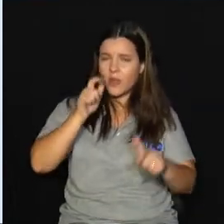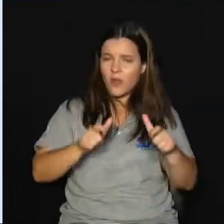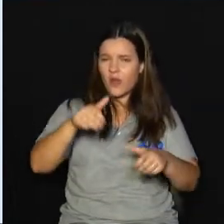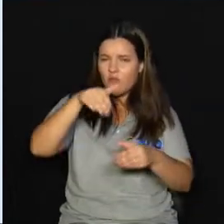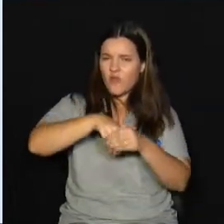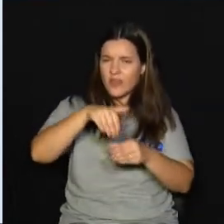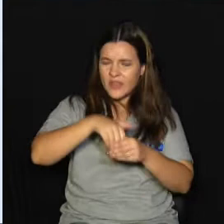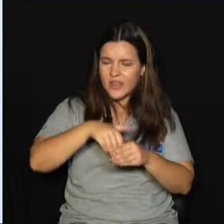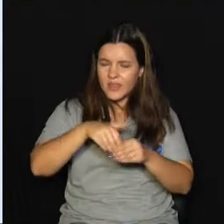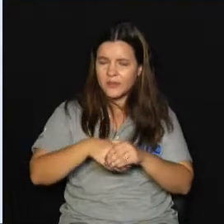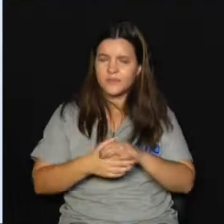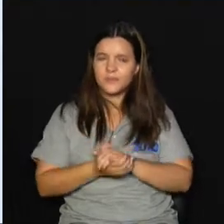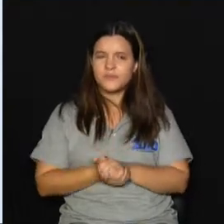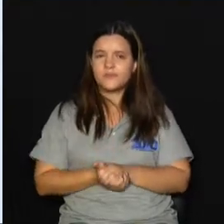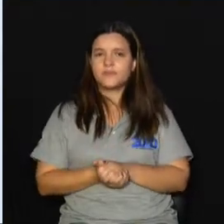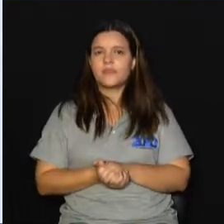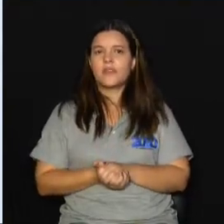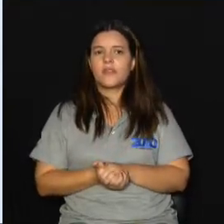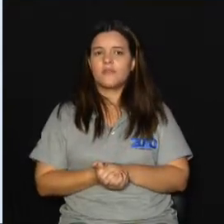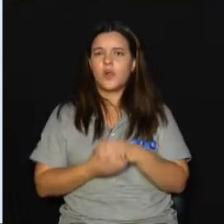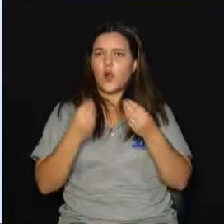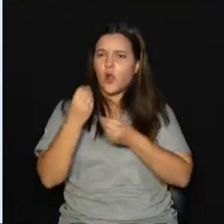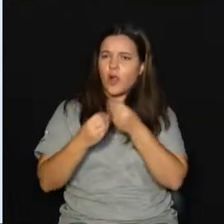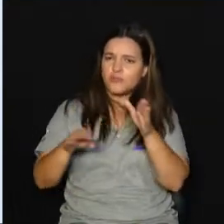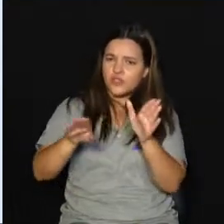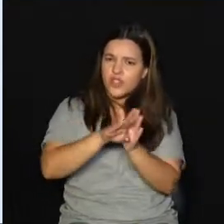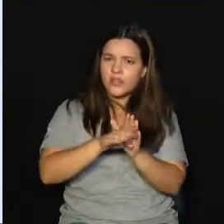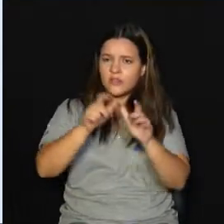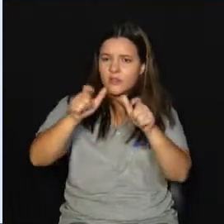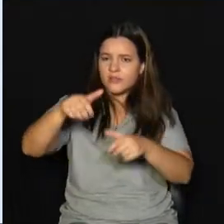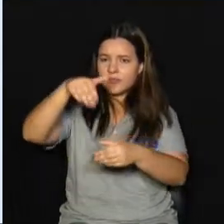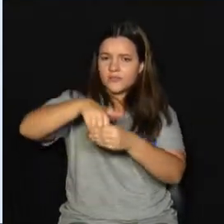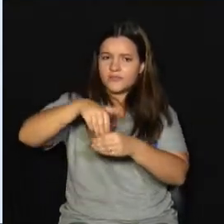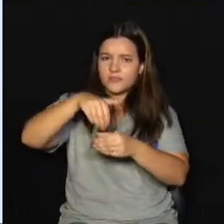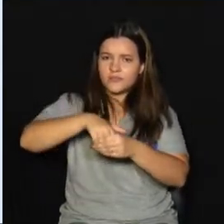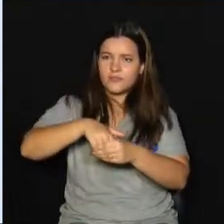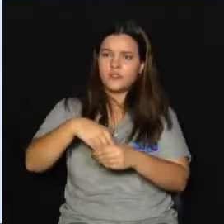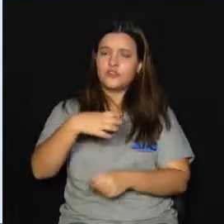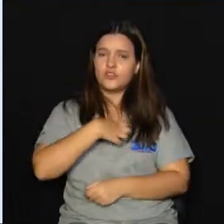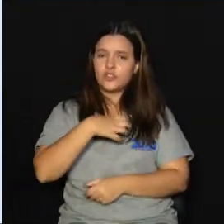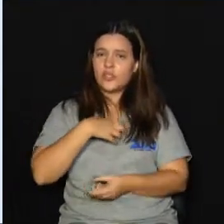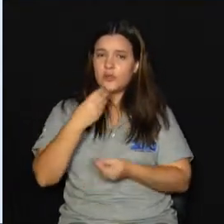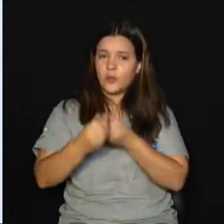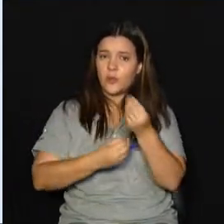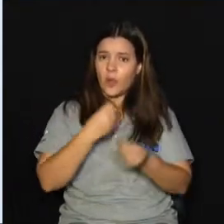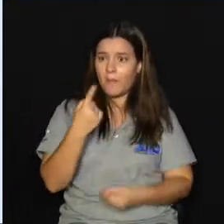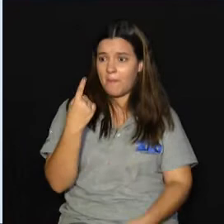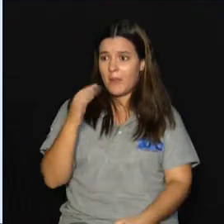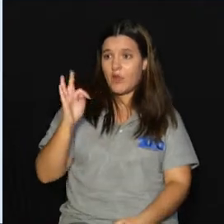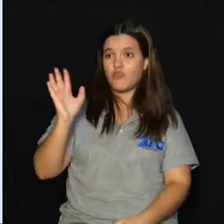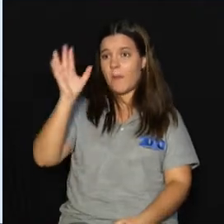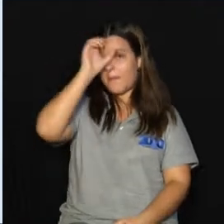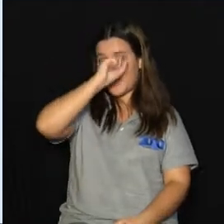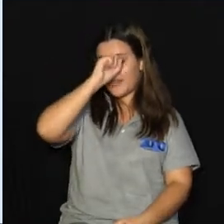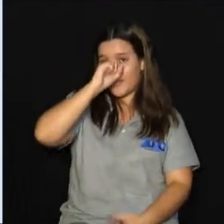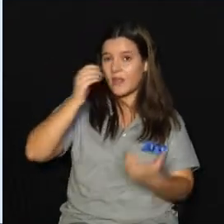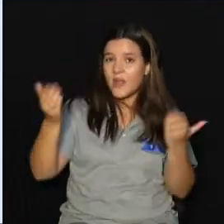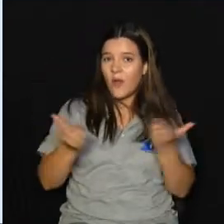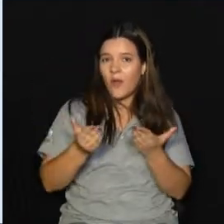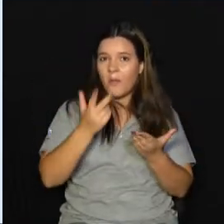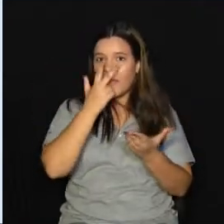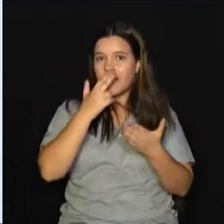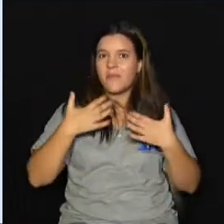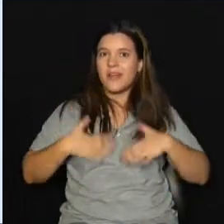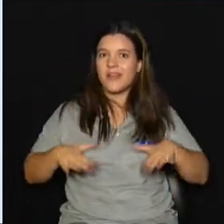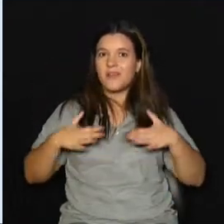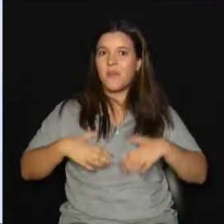aonde, como chegar, aonde vai votar, como está sendo o procedimento, então assim... acaba sendo esperado pela